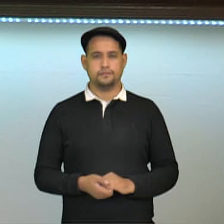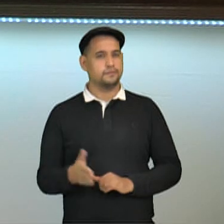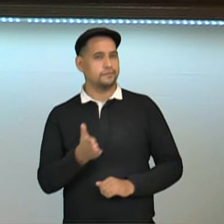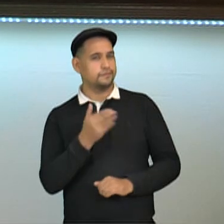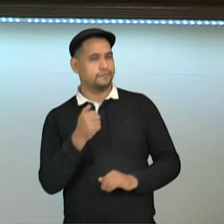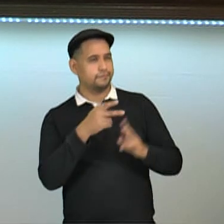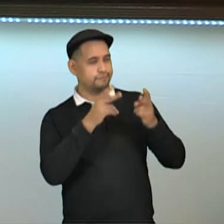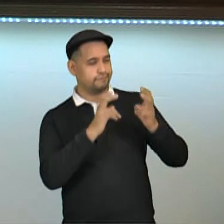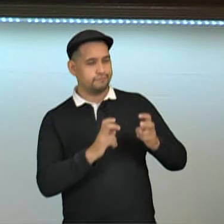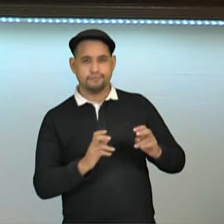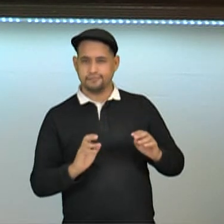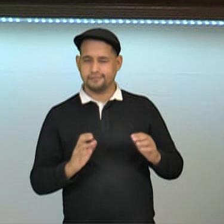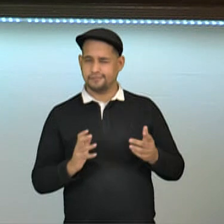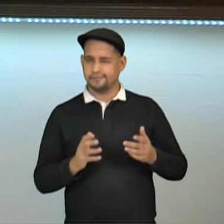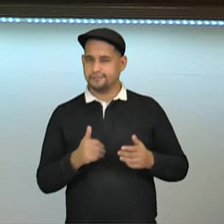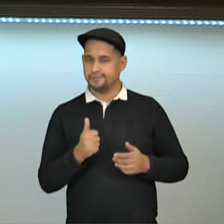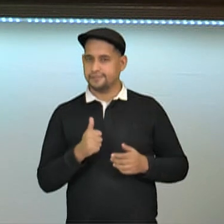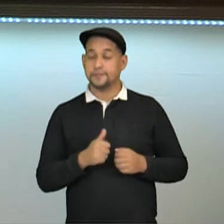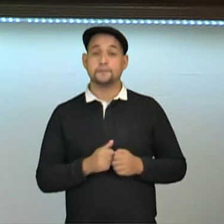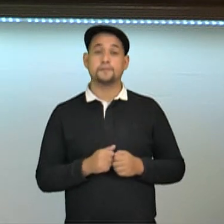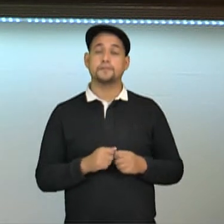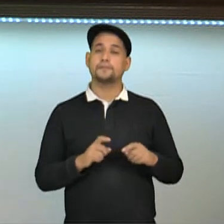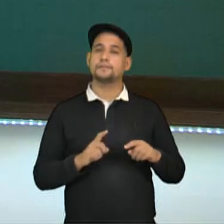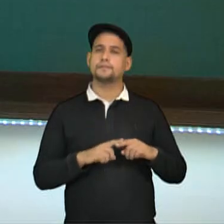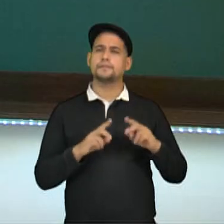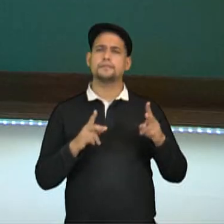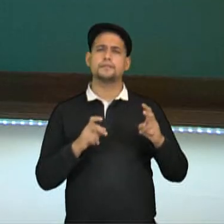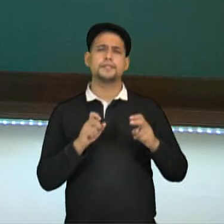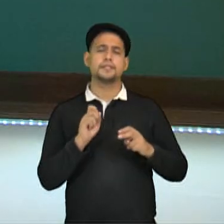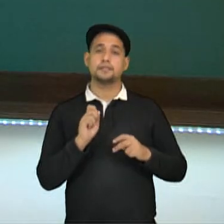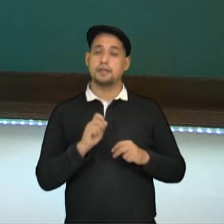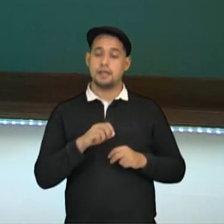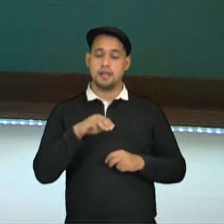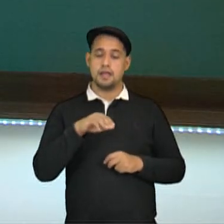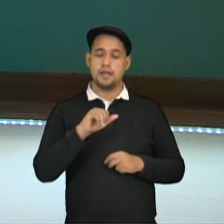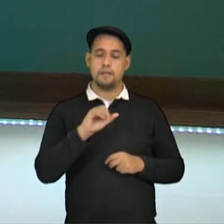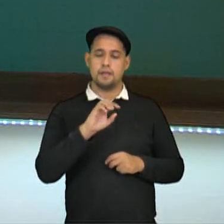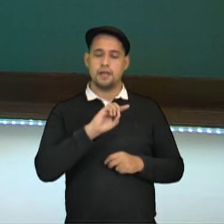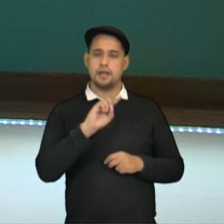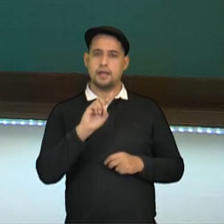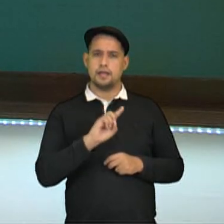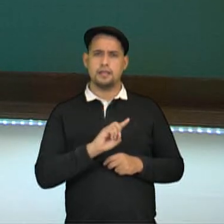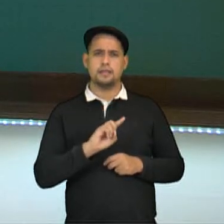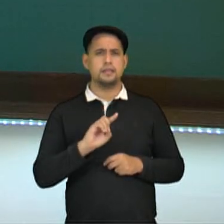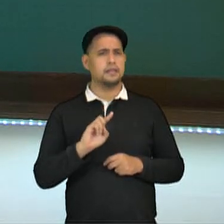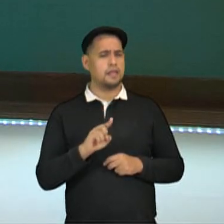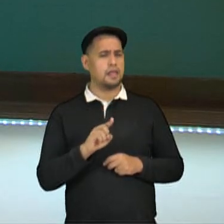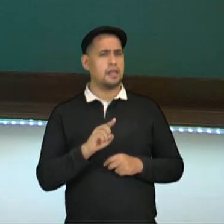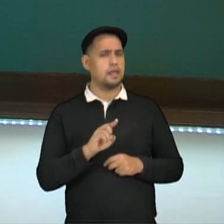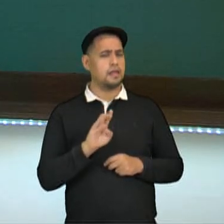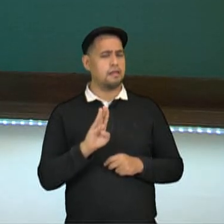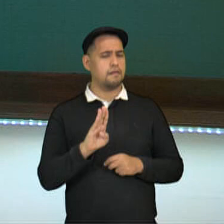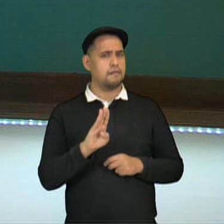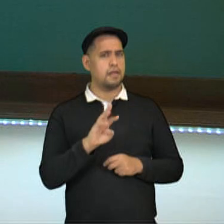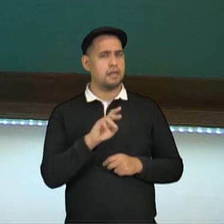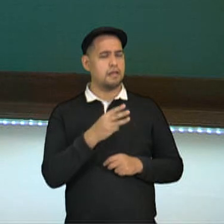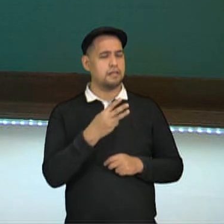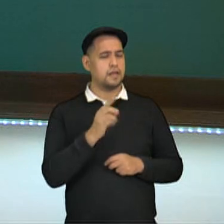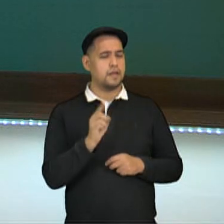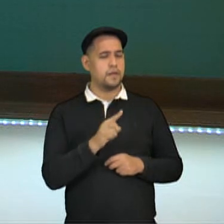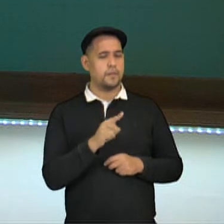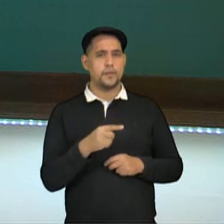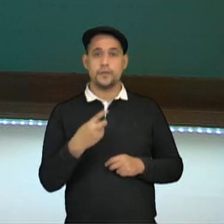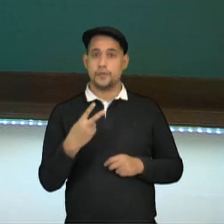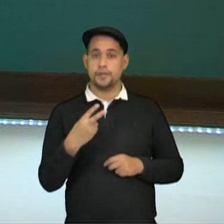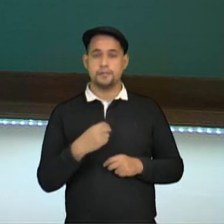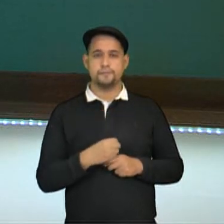Vamos conferir então, gente? Então, bora lá. Veja que a matriz, como a matriz B é do tipo 3 por